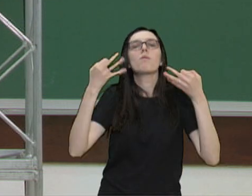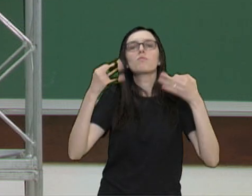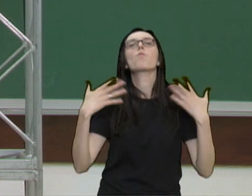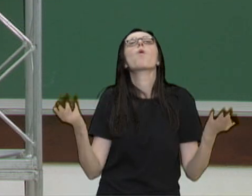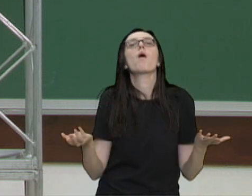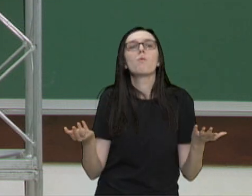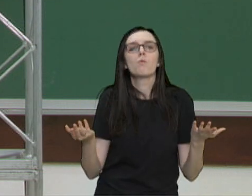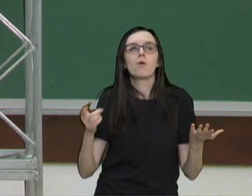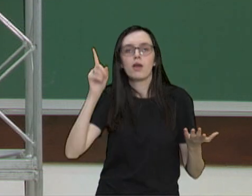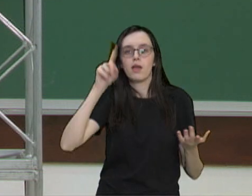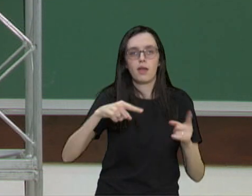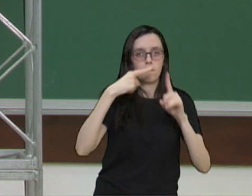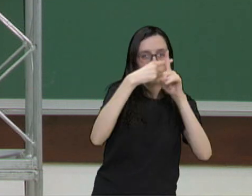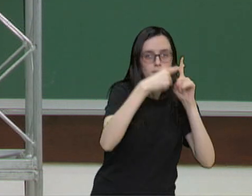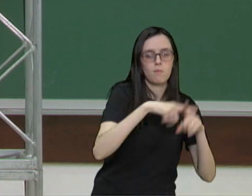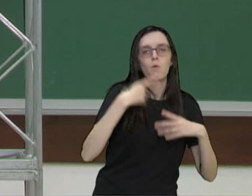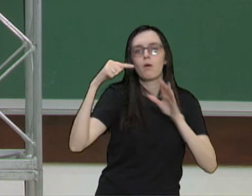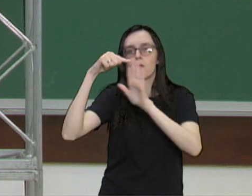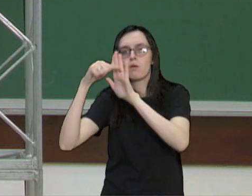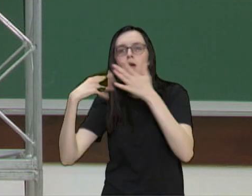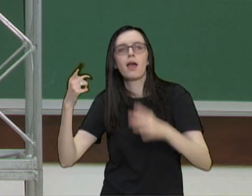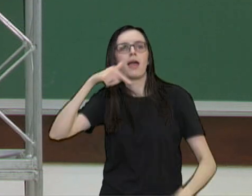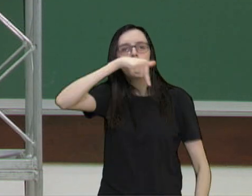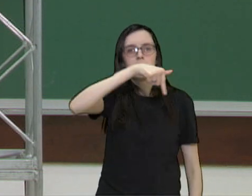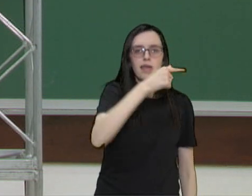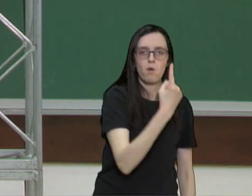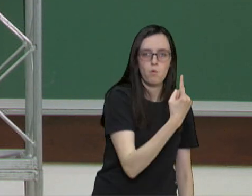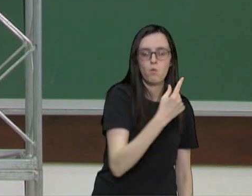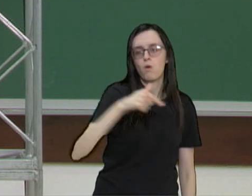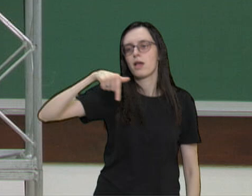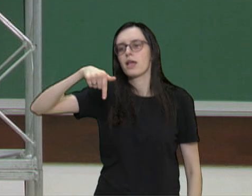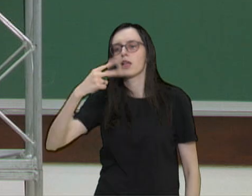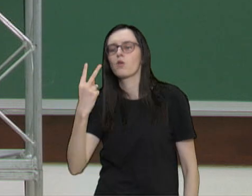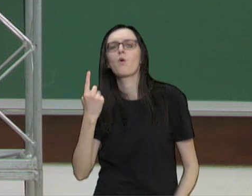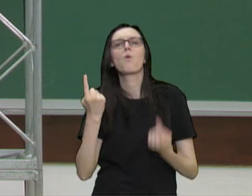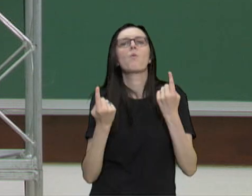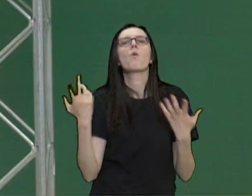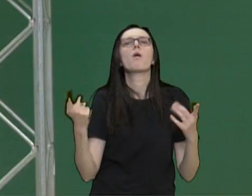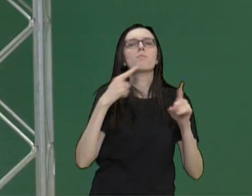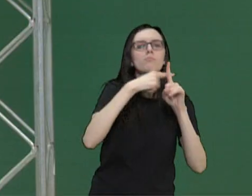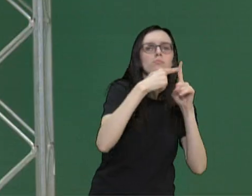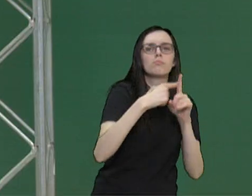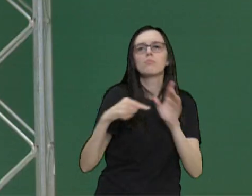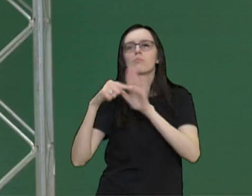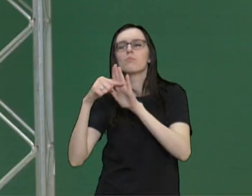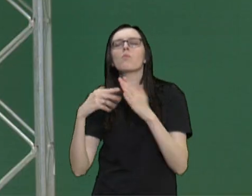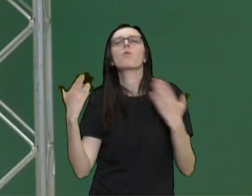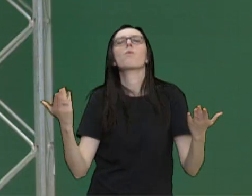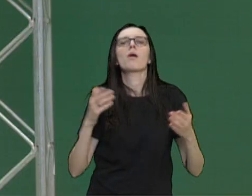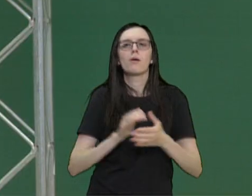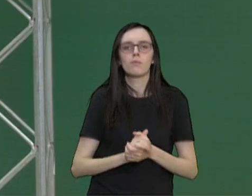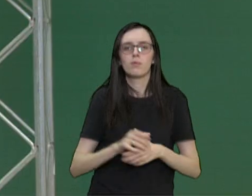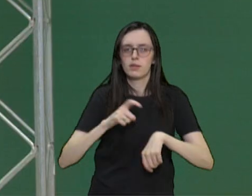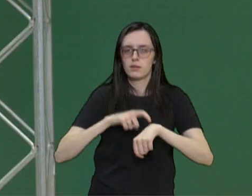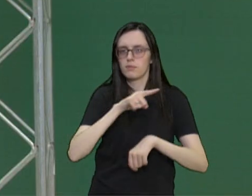cargas elétricas Q1 e Q2, no caso aqui, Q1 e Q2, que formam esse desenho. Tempinho então para vocês